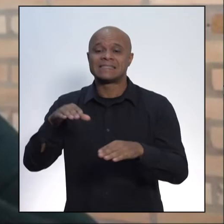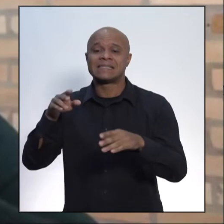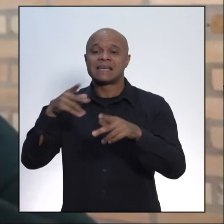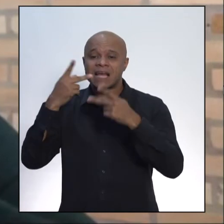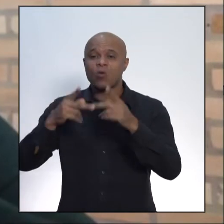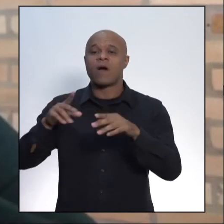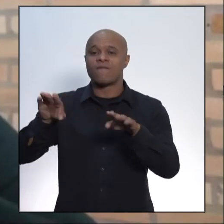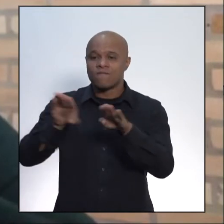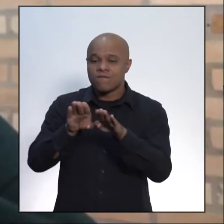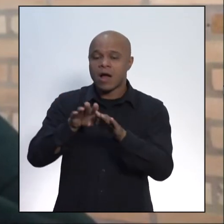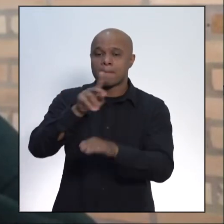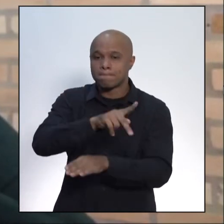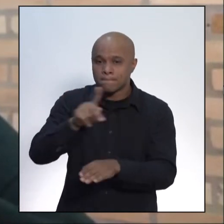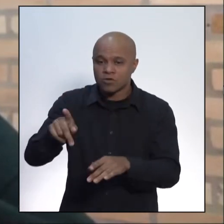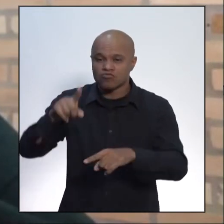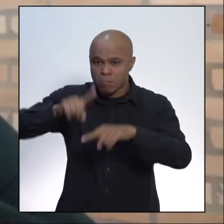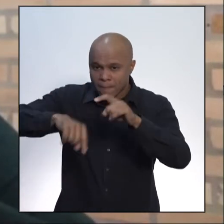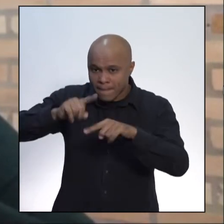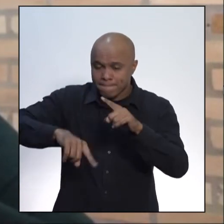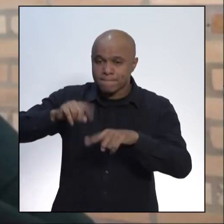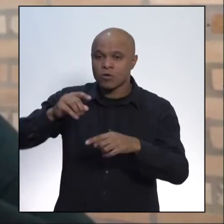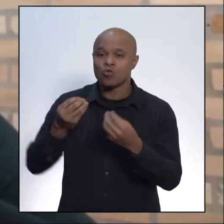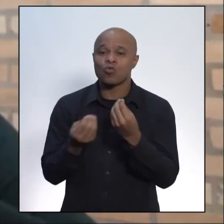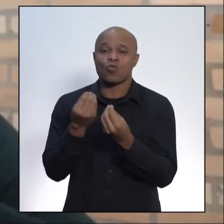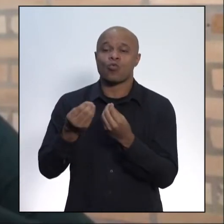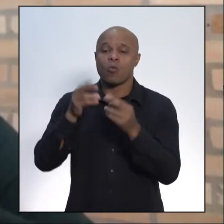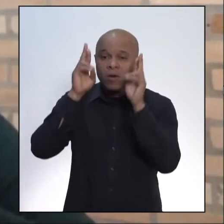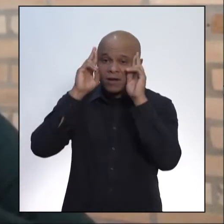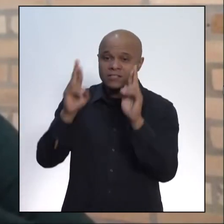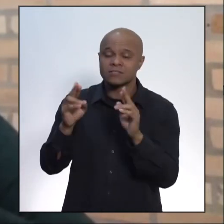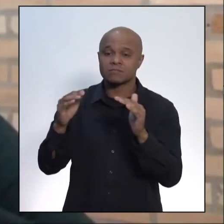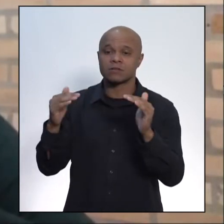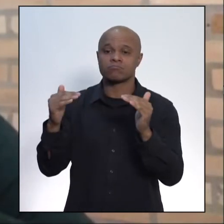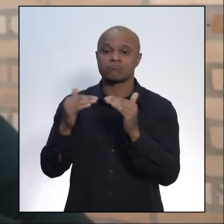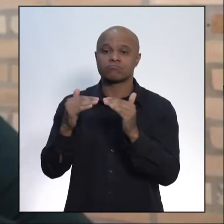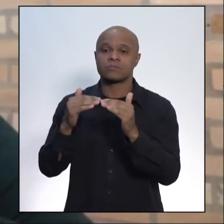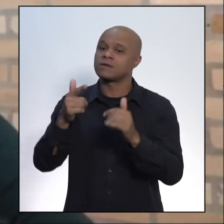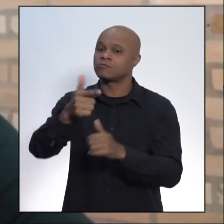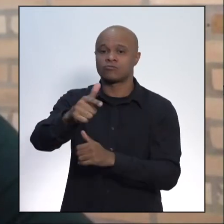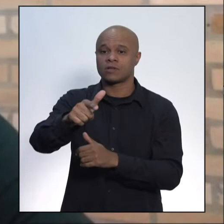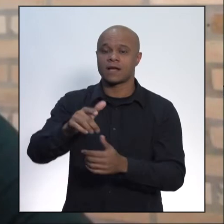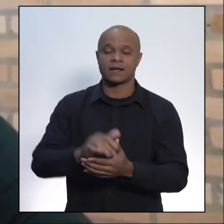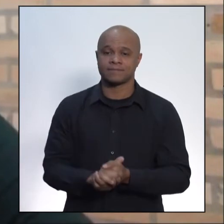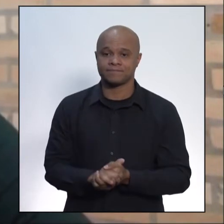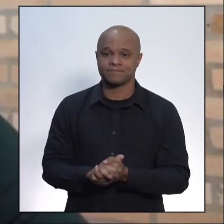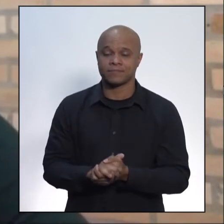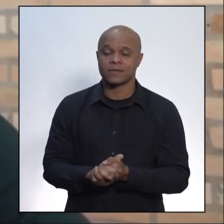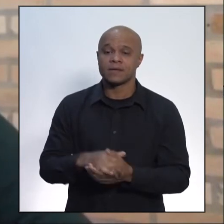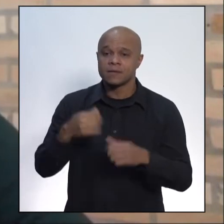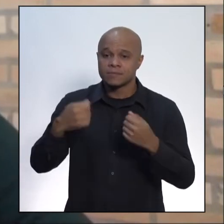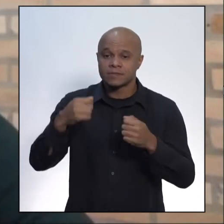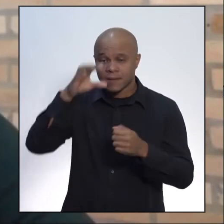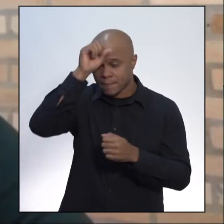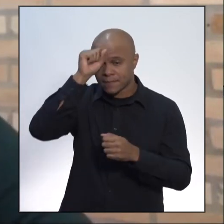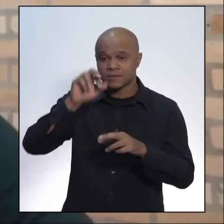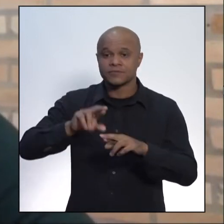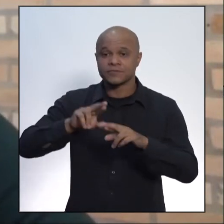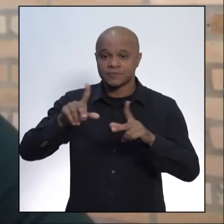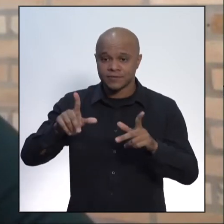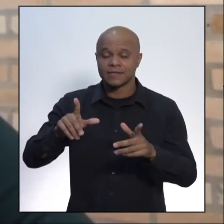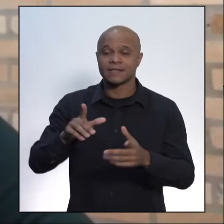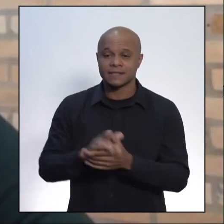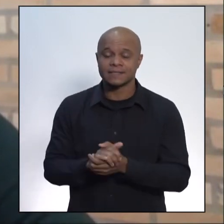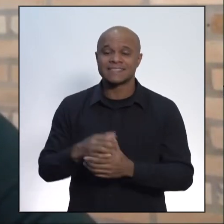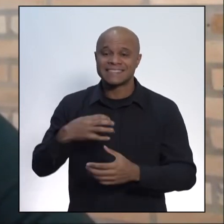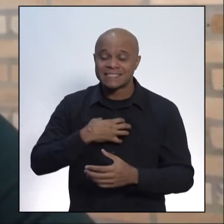desse aluno, não está fazendo com que ocorra um desequilíbrio que é necessário para esse desenvolvimento e que ele aprenda uma estratégia diferente. Ele tem que entender